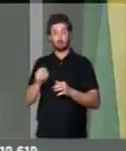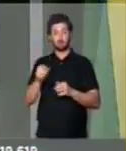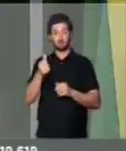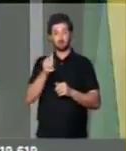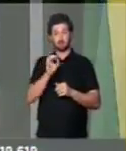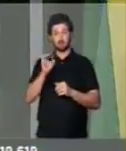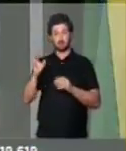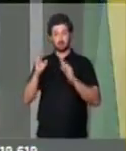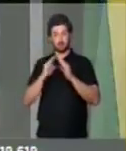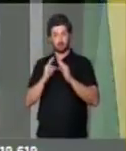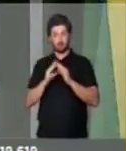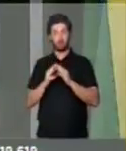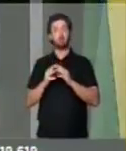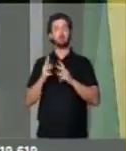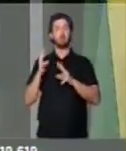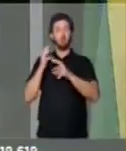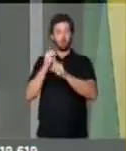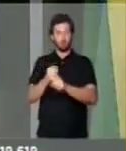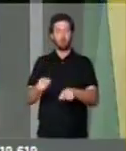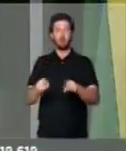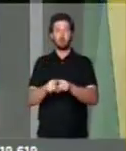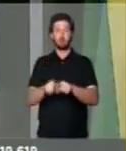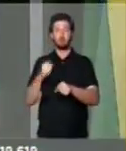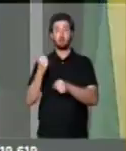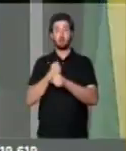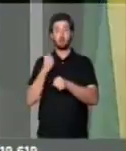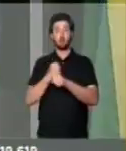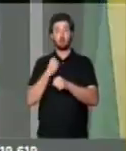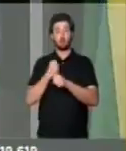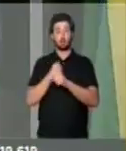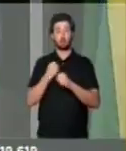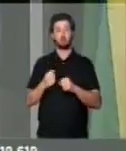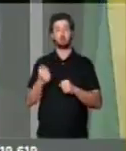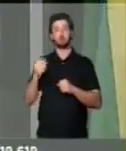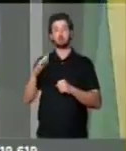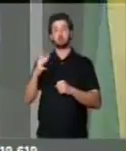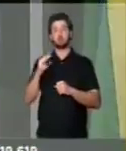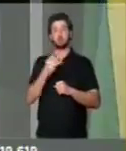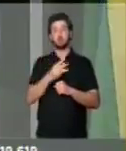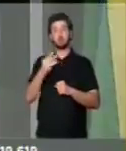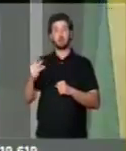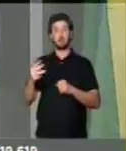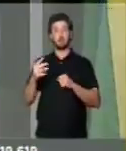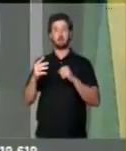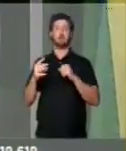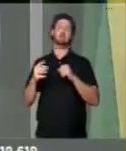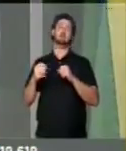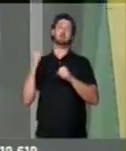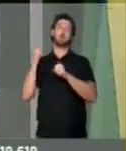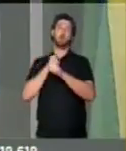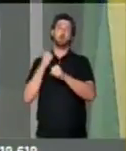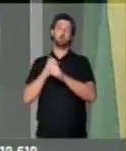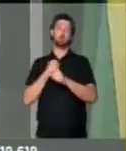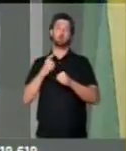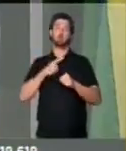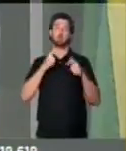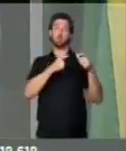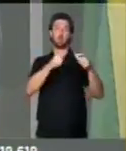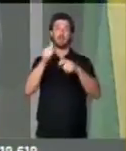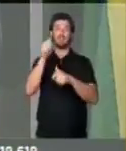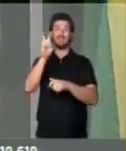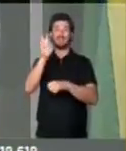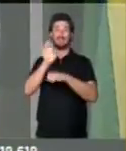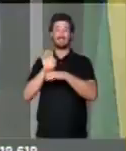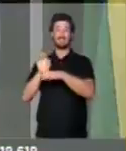10.600 moradias, e retomada obras de 33 empreendimentos localizados em 15